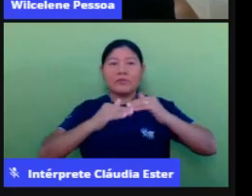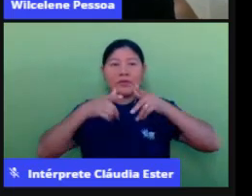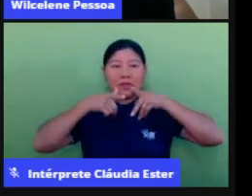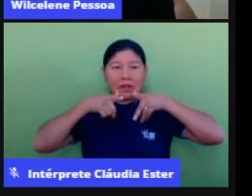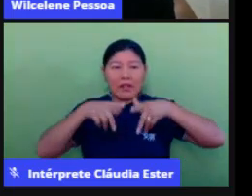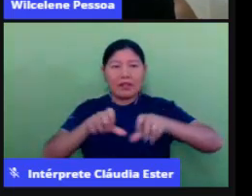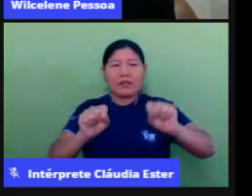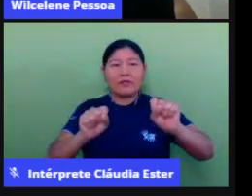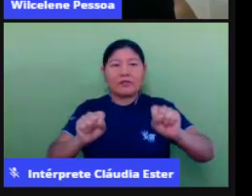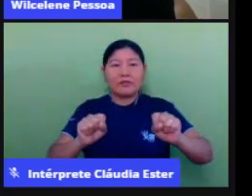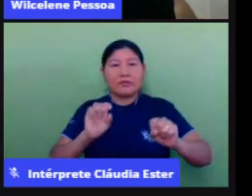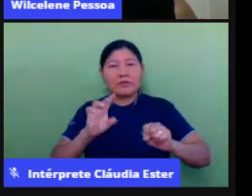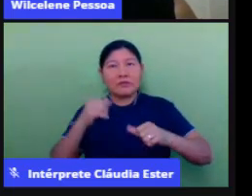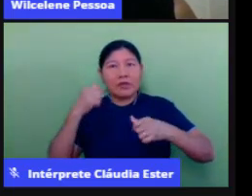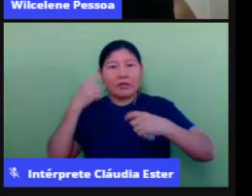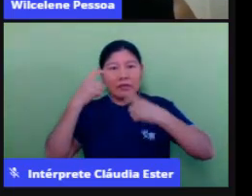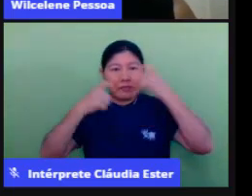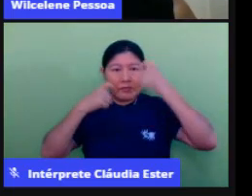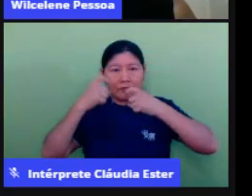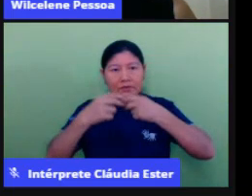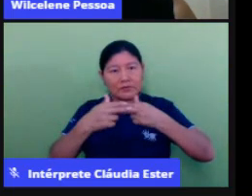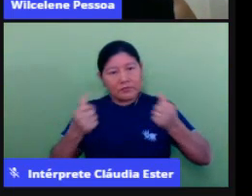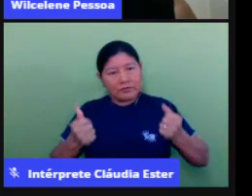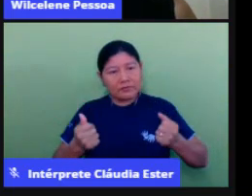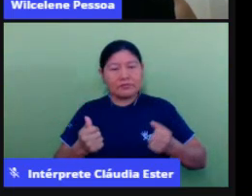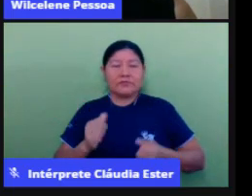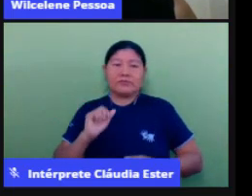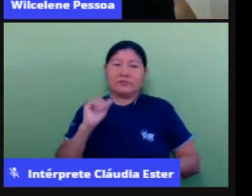nesse momento. Pode passar.